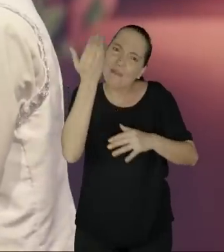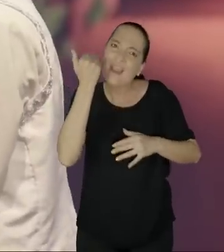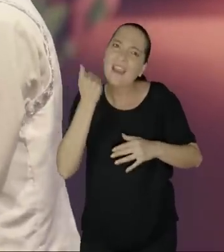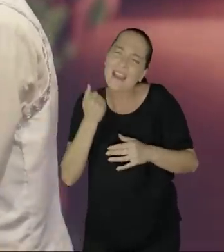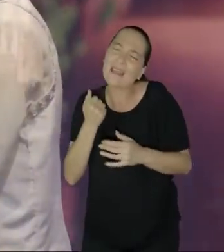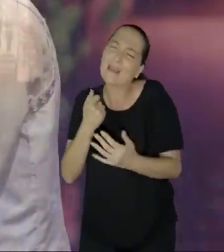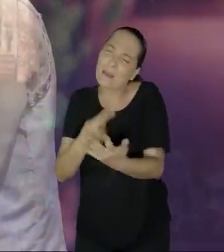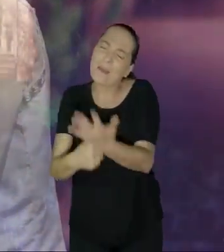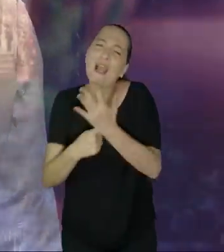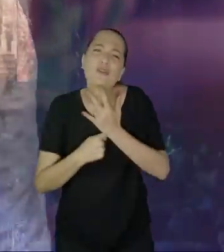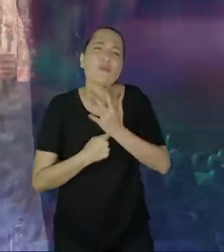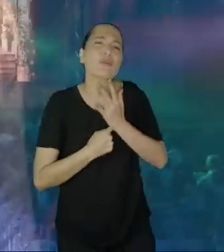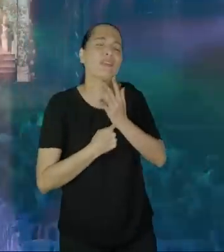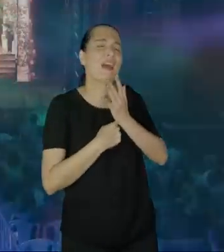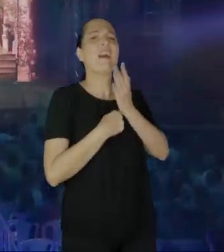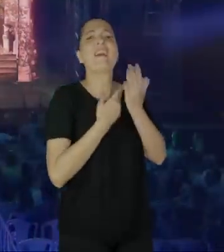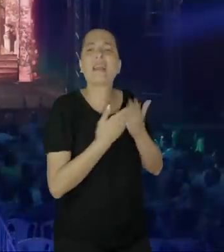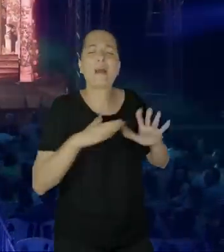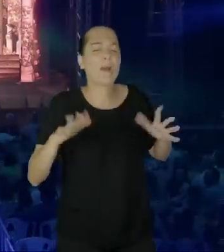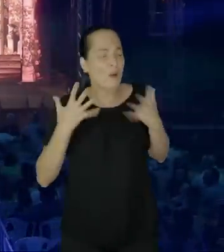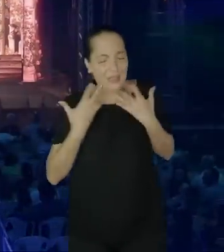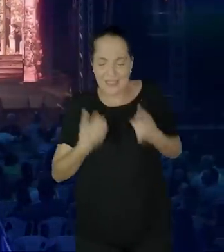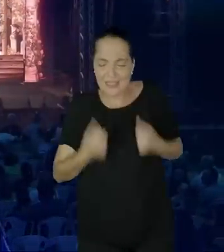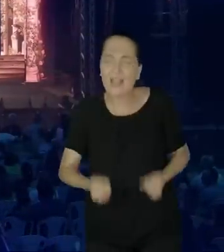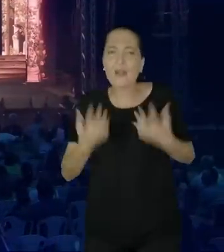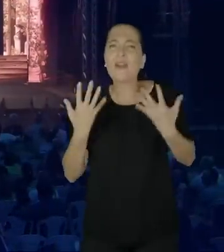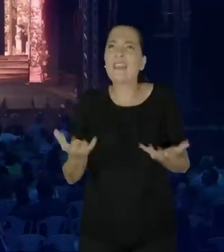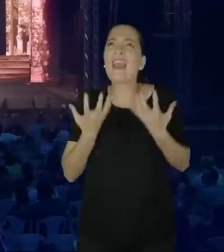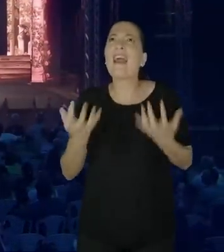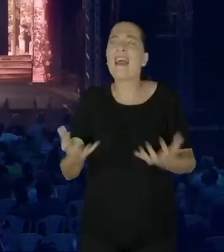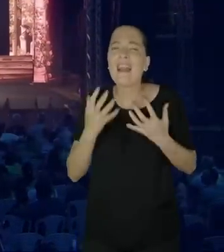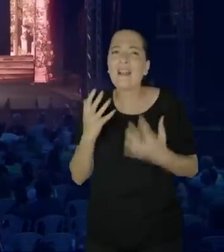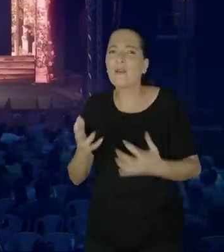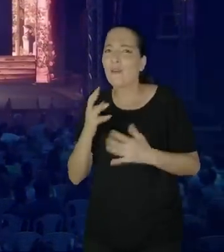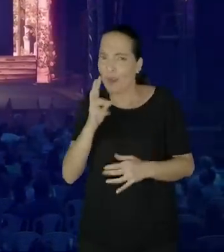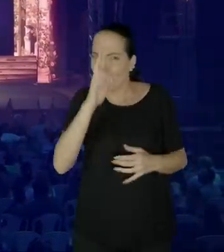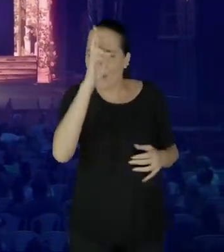cansaço, eu quero te